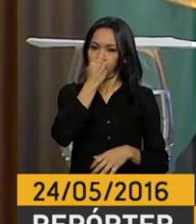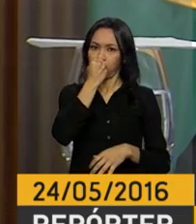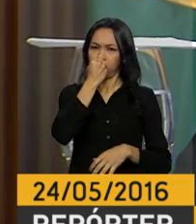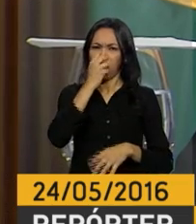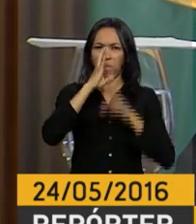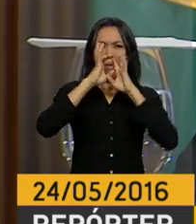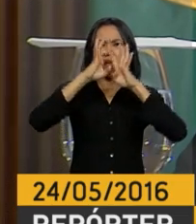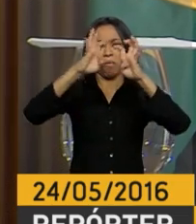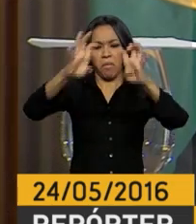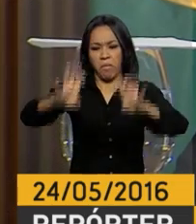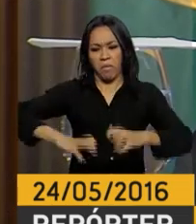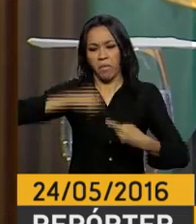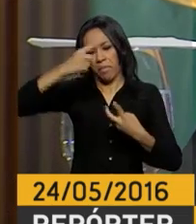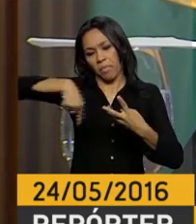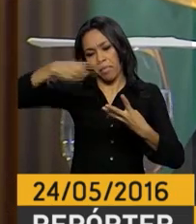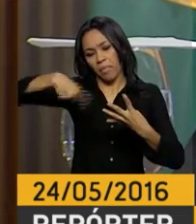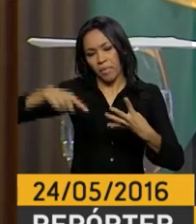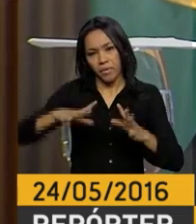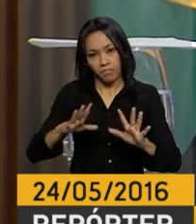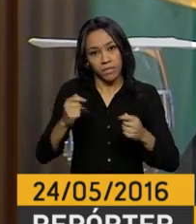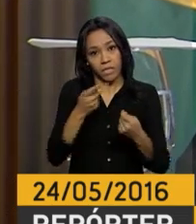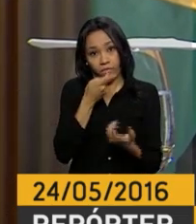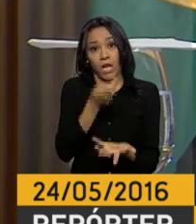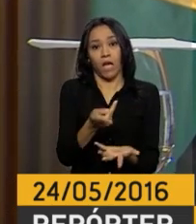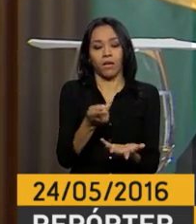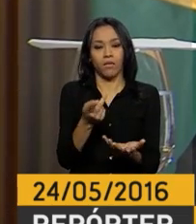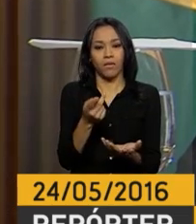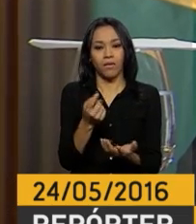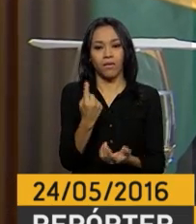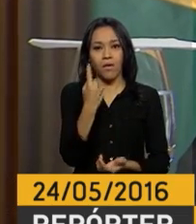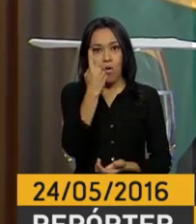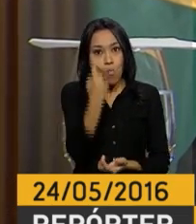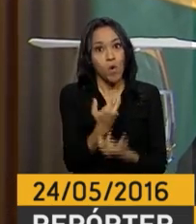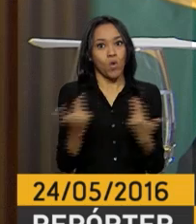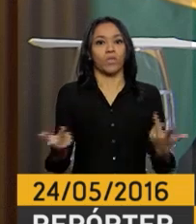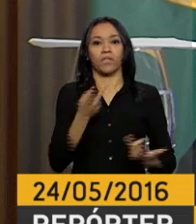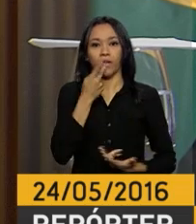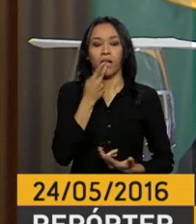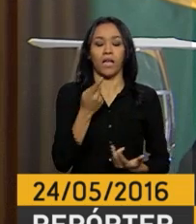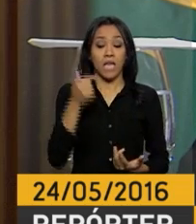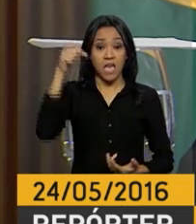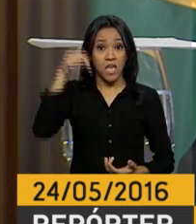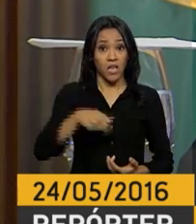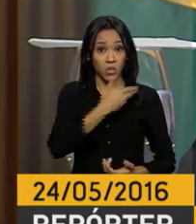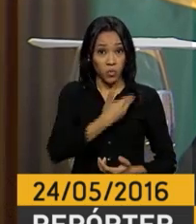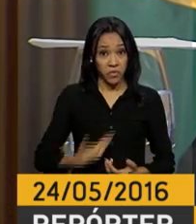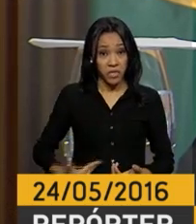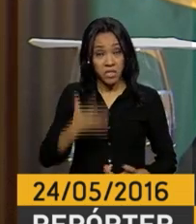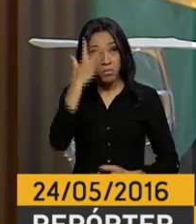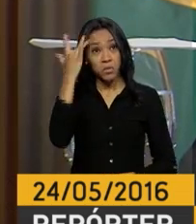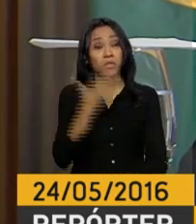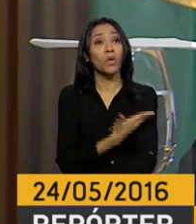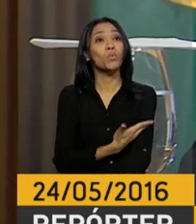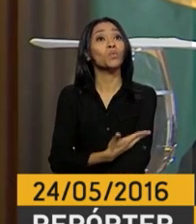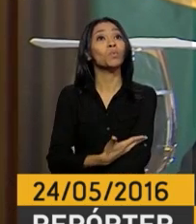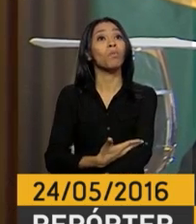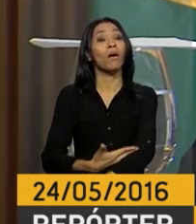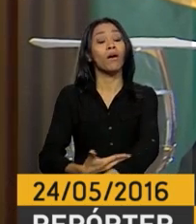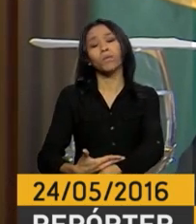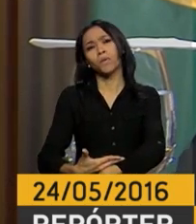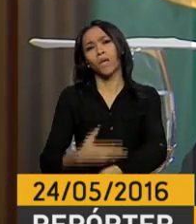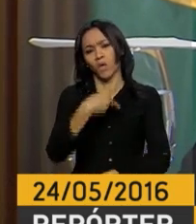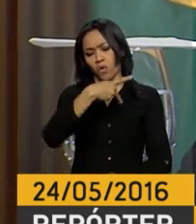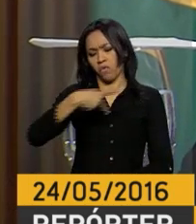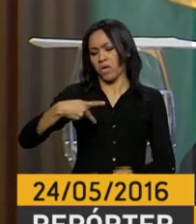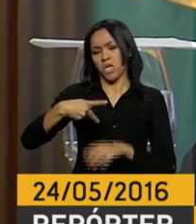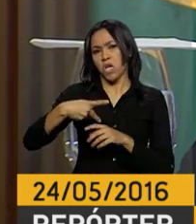mais variadas. E, bom, devo dizer mais uma coisa, se me permitem. Este governo, as pessoas se acostumaram a quem está no governo não